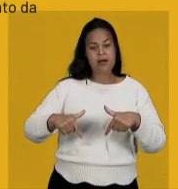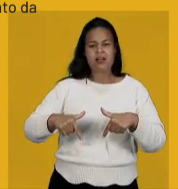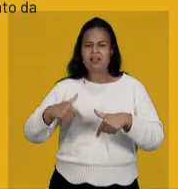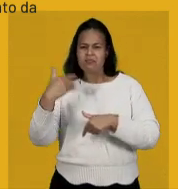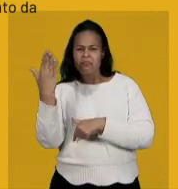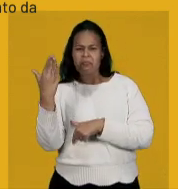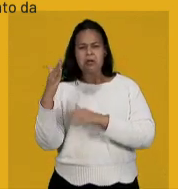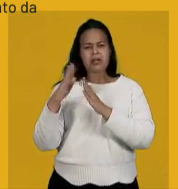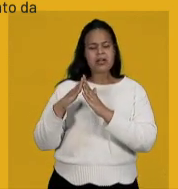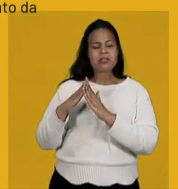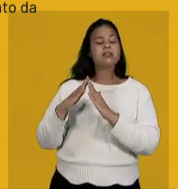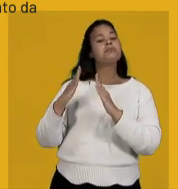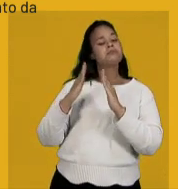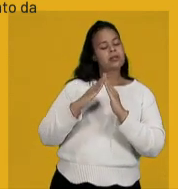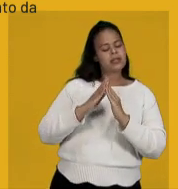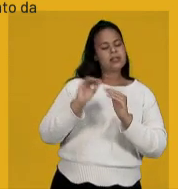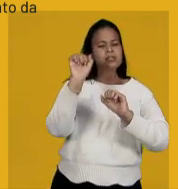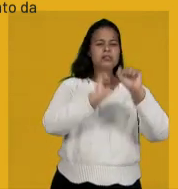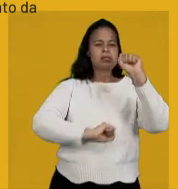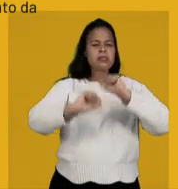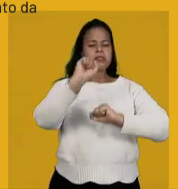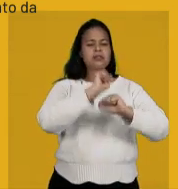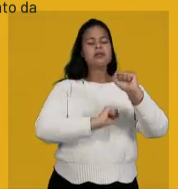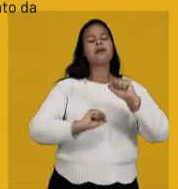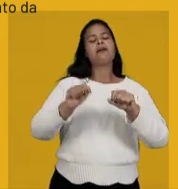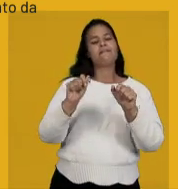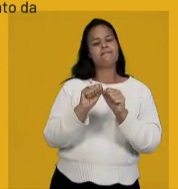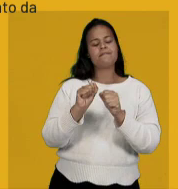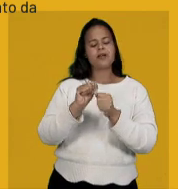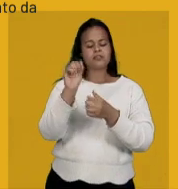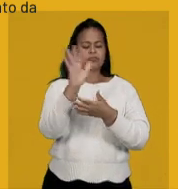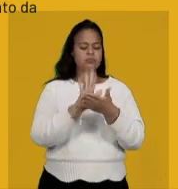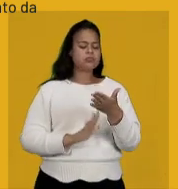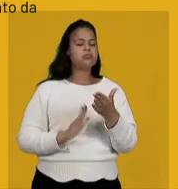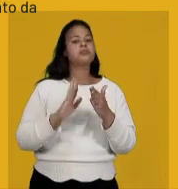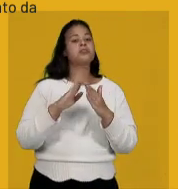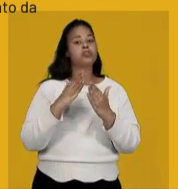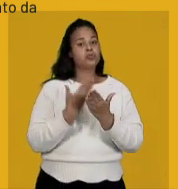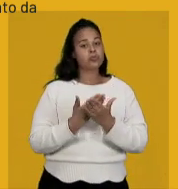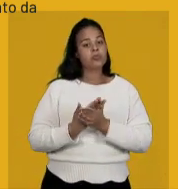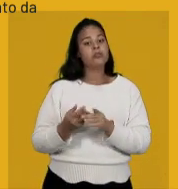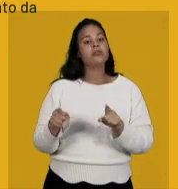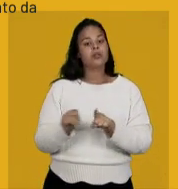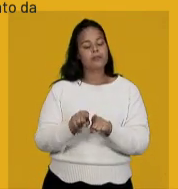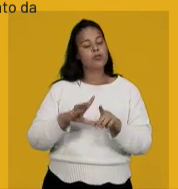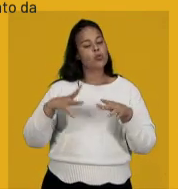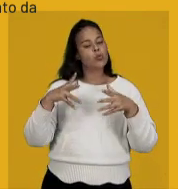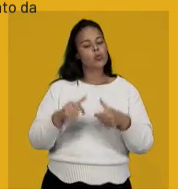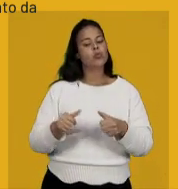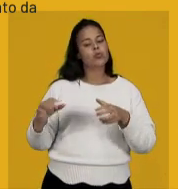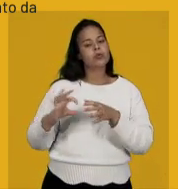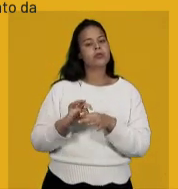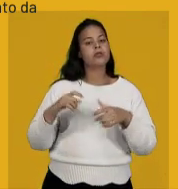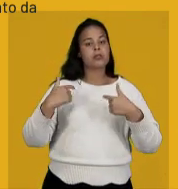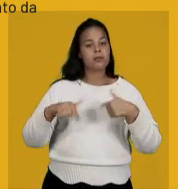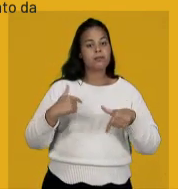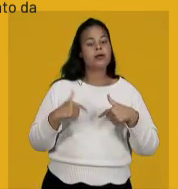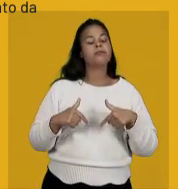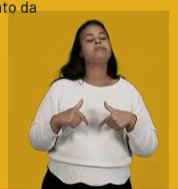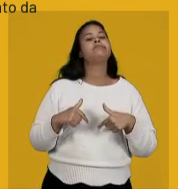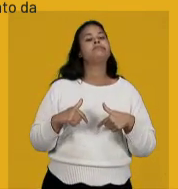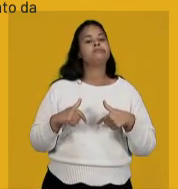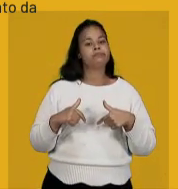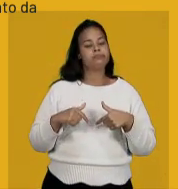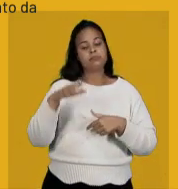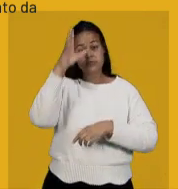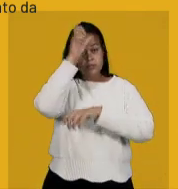fazendo alguma coisa da casa, os exercícios da escola, tudo é trabalho. Comprometimento da capacidade do aprendizado.